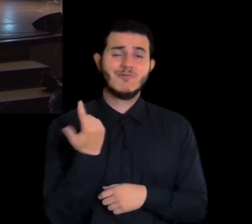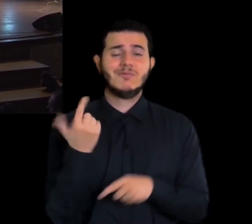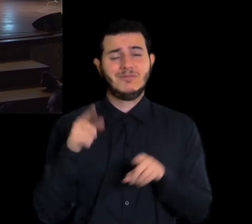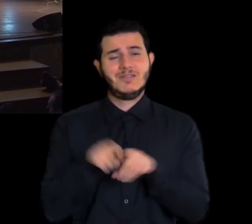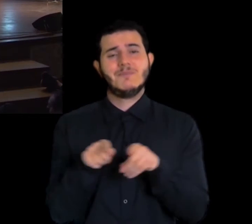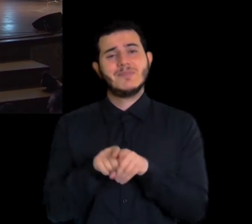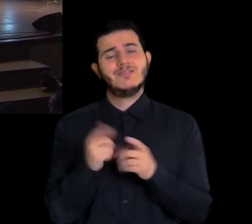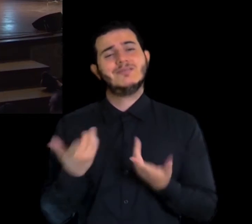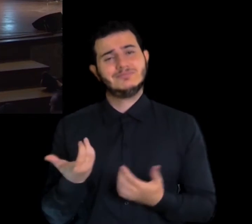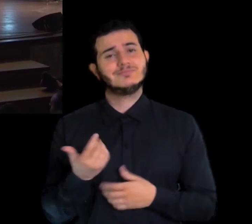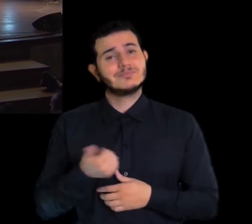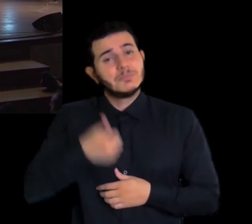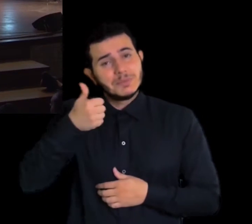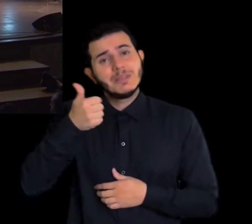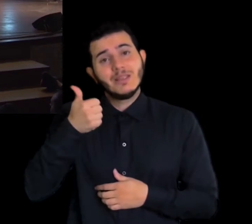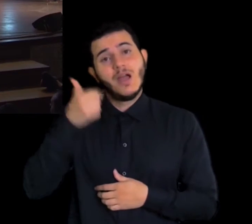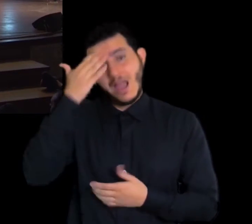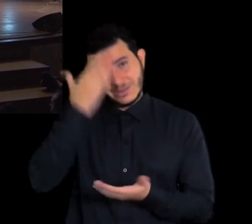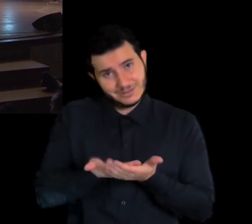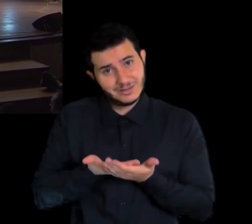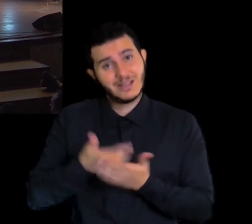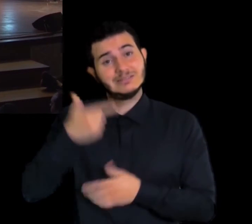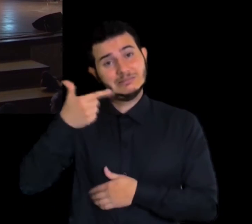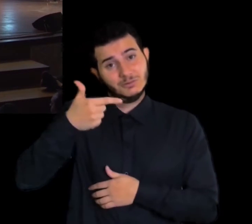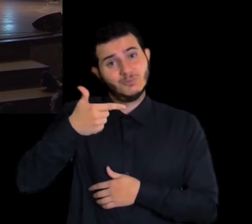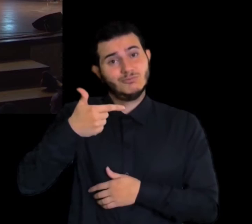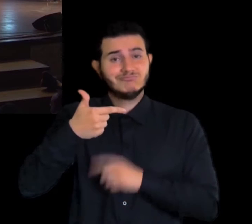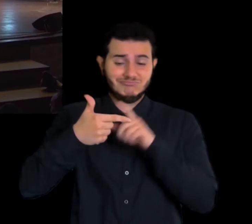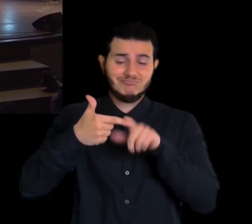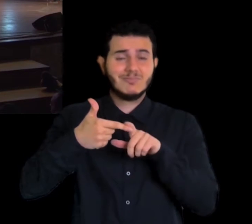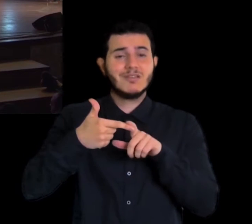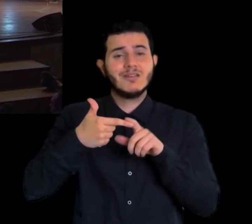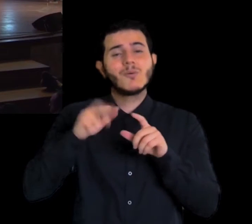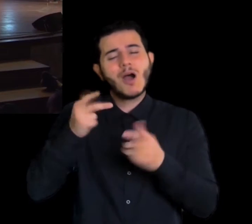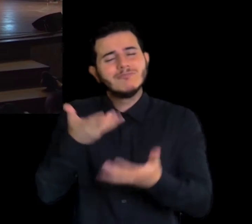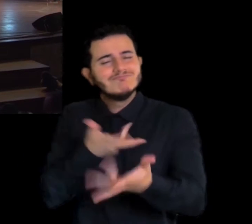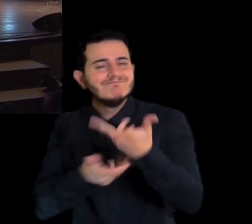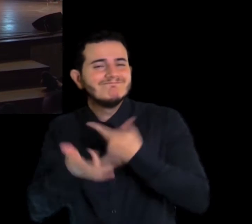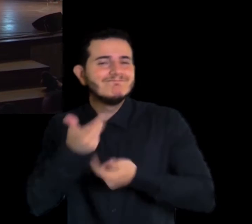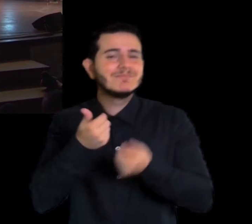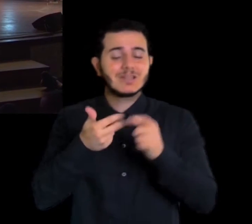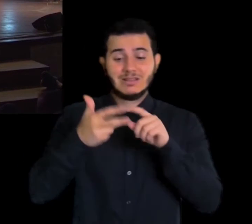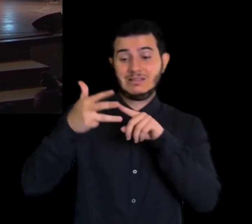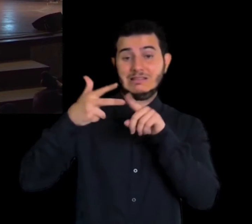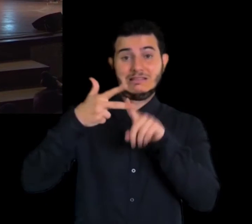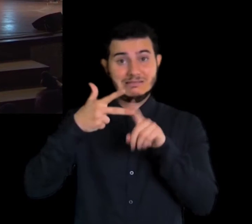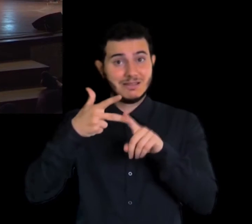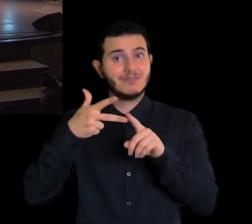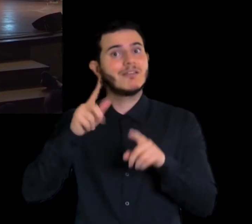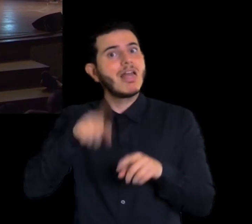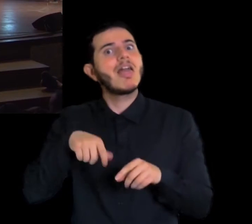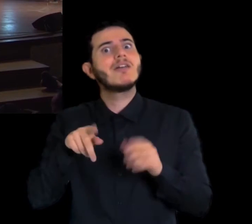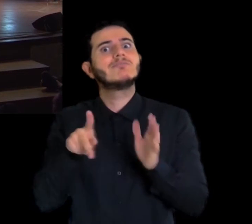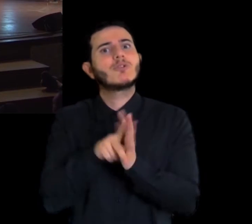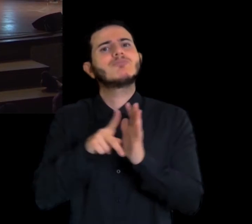né? E aí, então, primeiro, acreditar. Segundo, encantar. E o terceiro, solucionar.